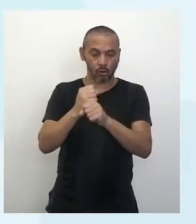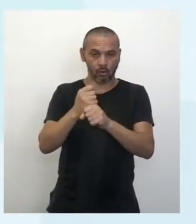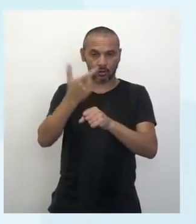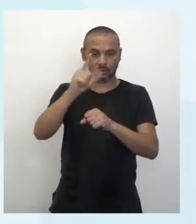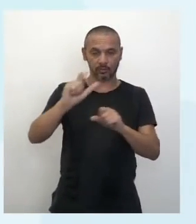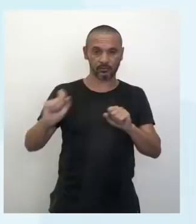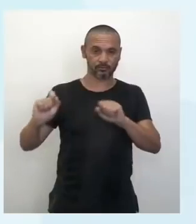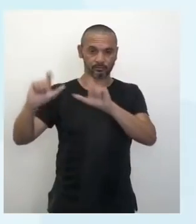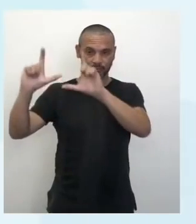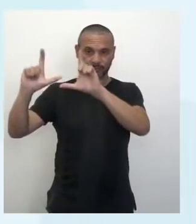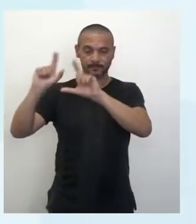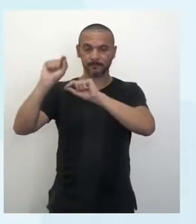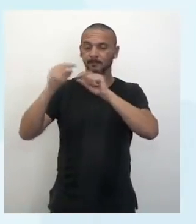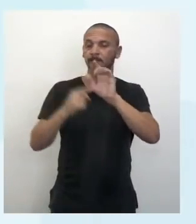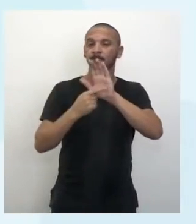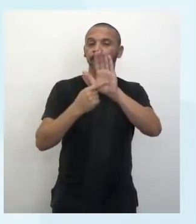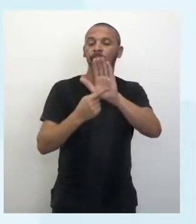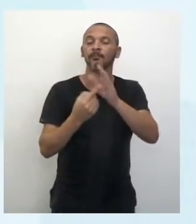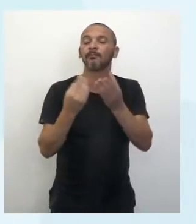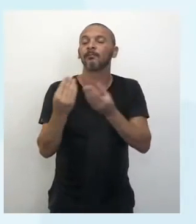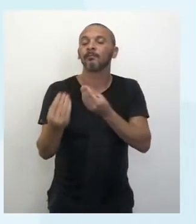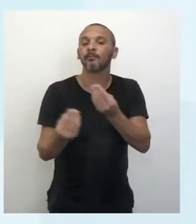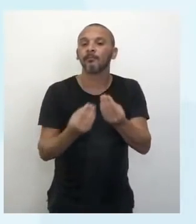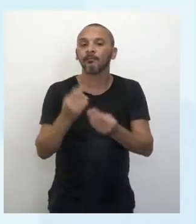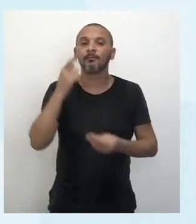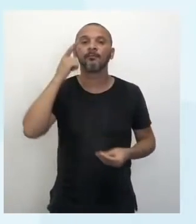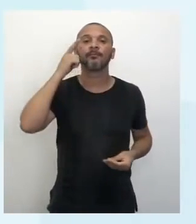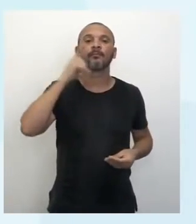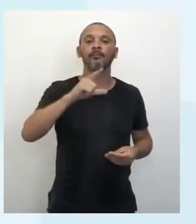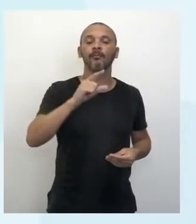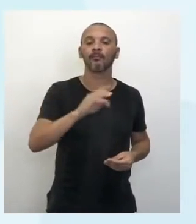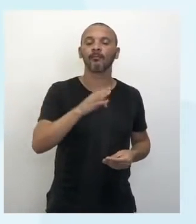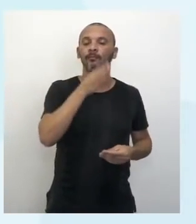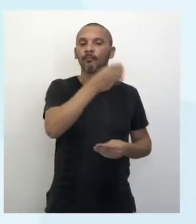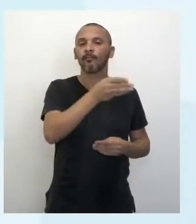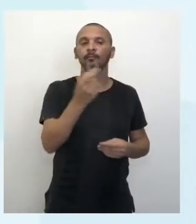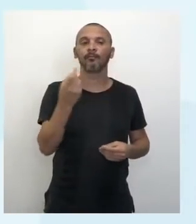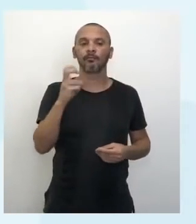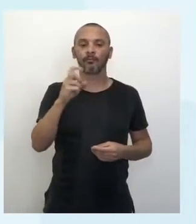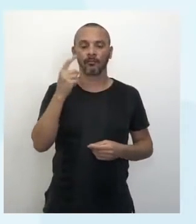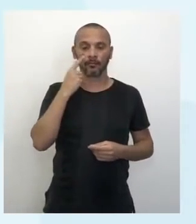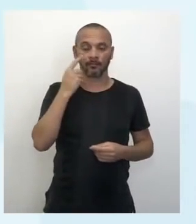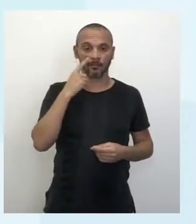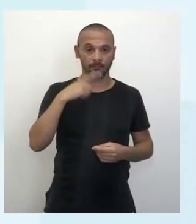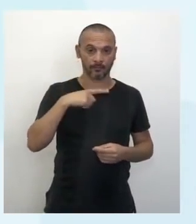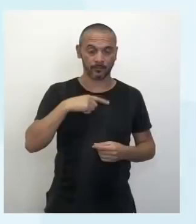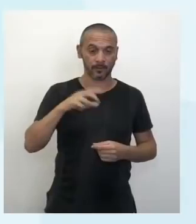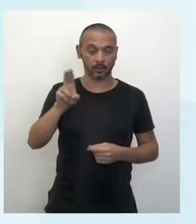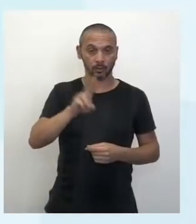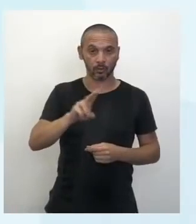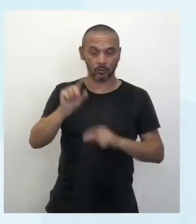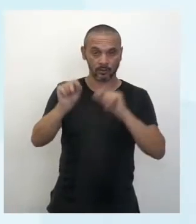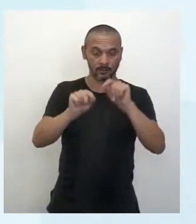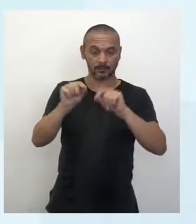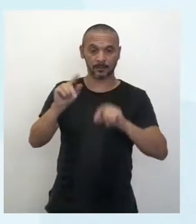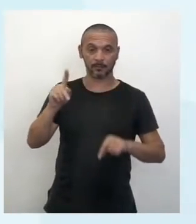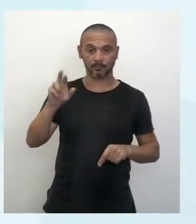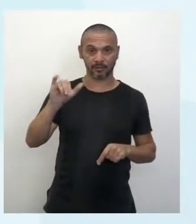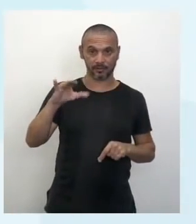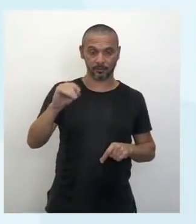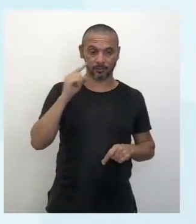próximo slide para mostrar para vocês como que eu posso chegar também nesse 15 aqui, tá bom? Eu vou usar os fatores primos,